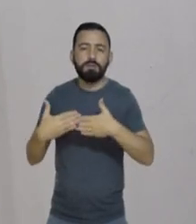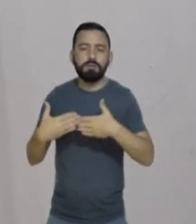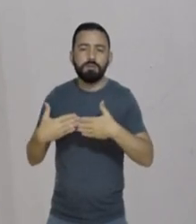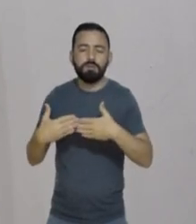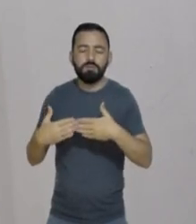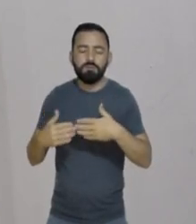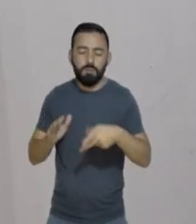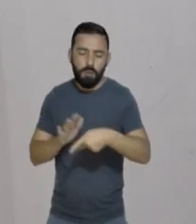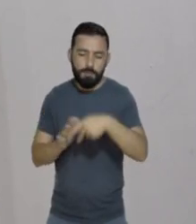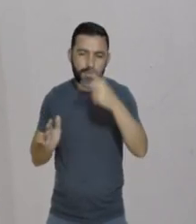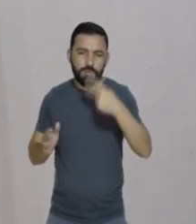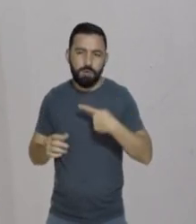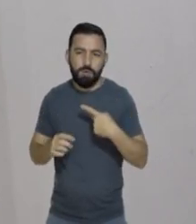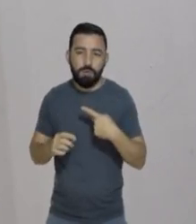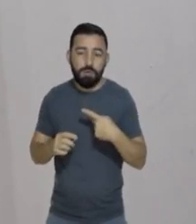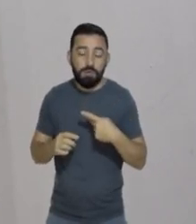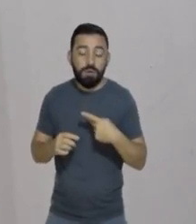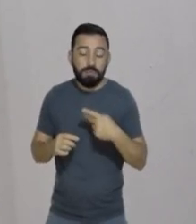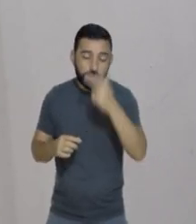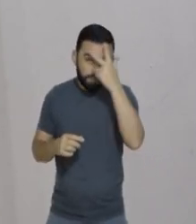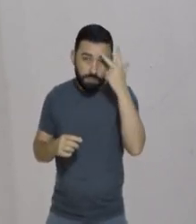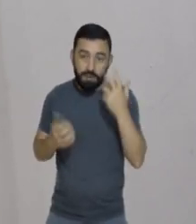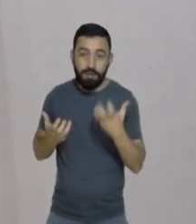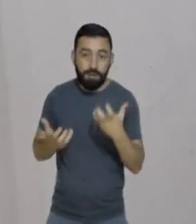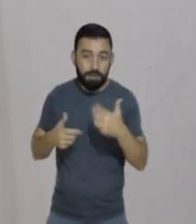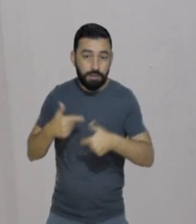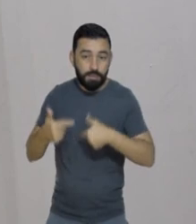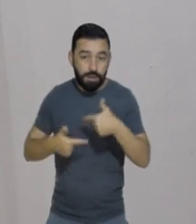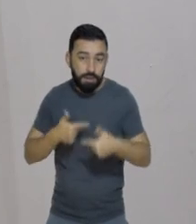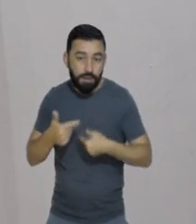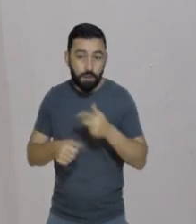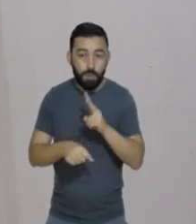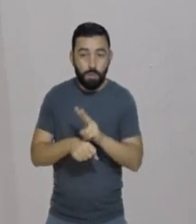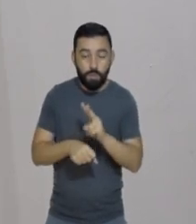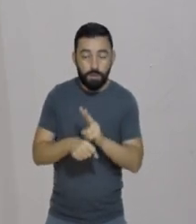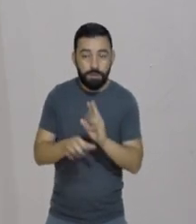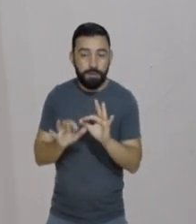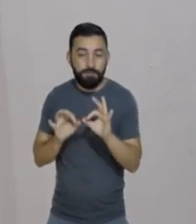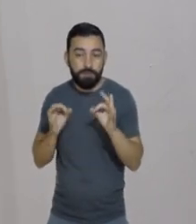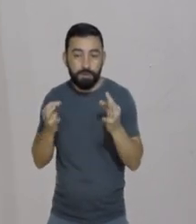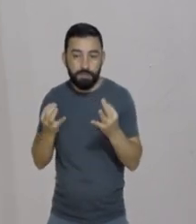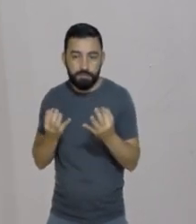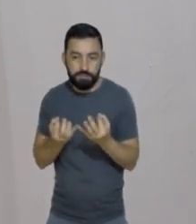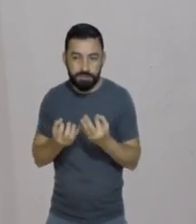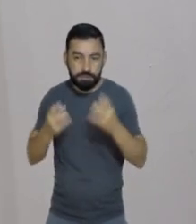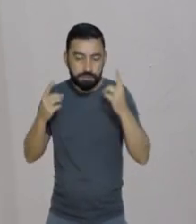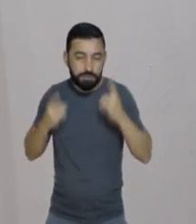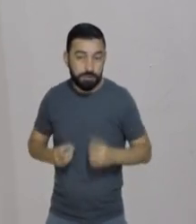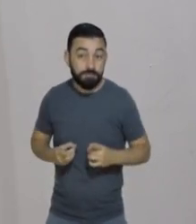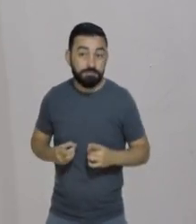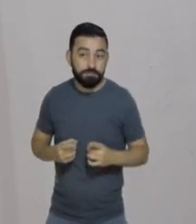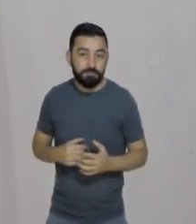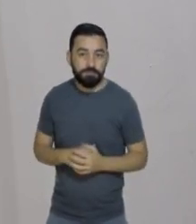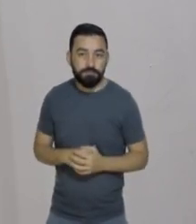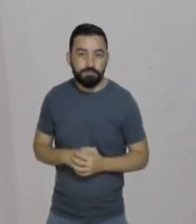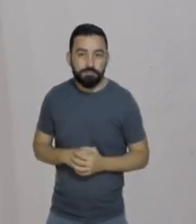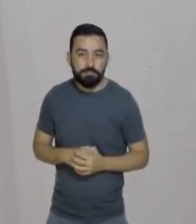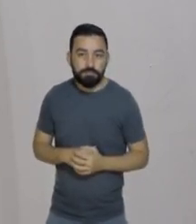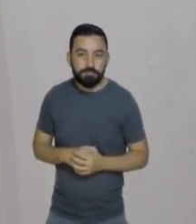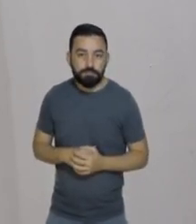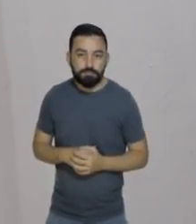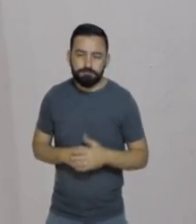pessoal para quem quer trabalhar e cuidar da sua família com dignidade? Então,